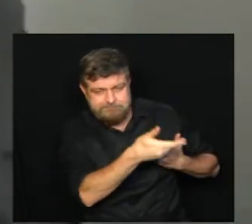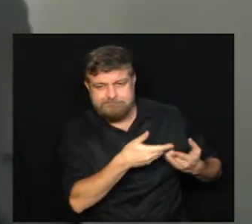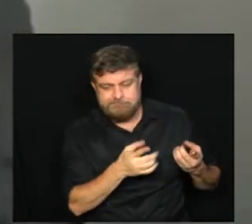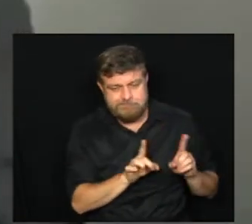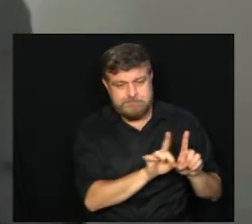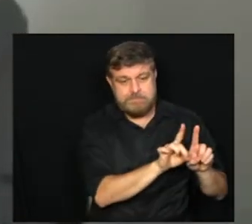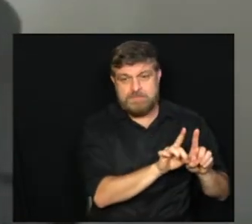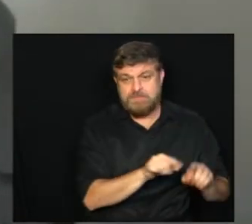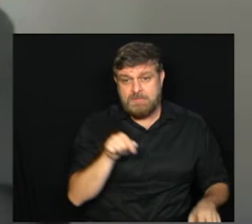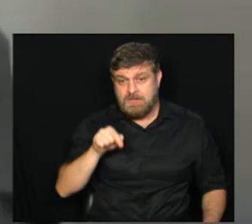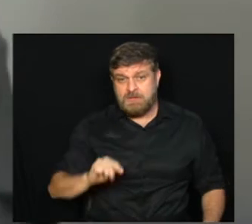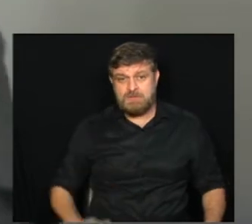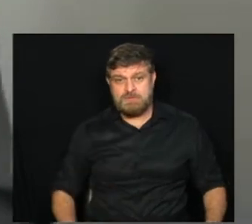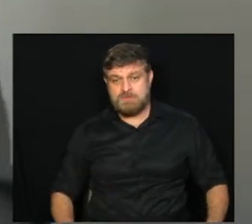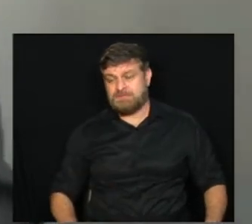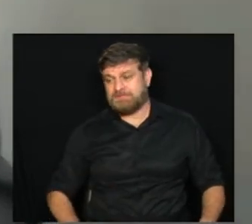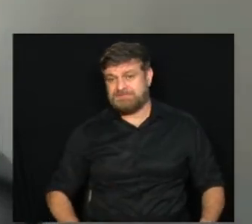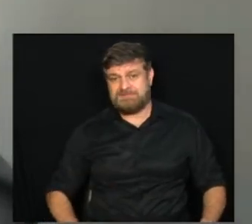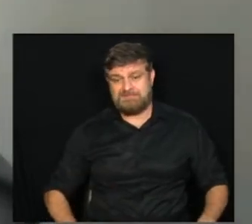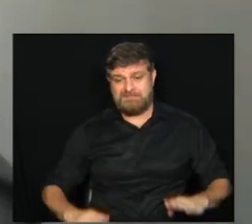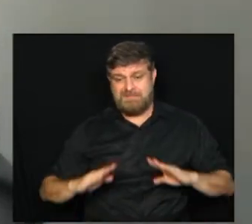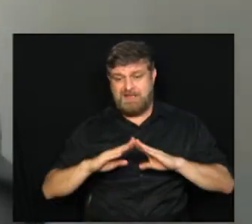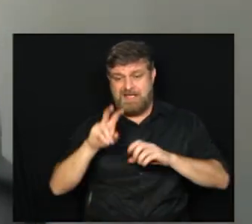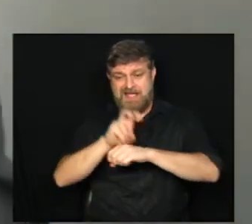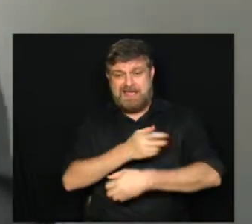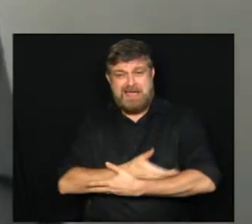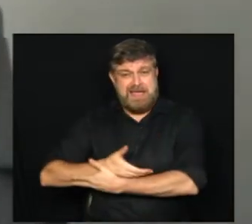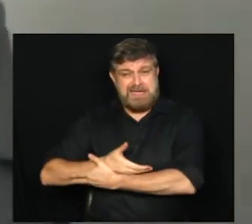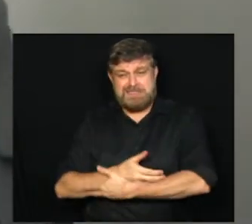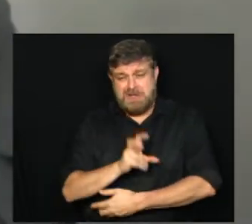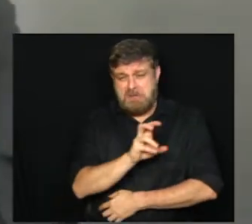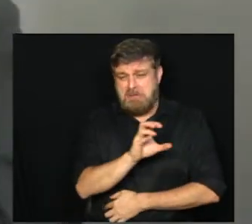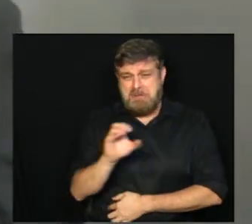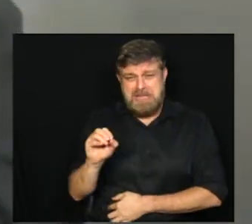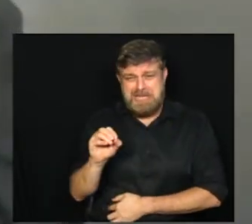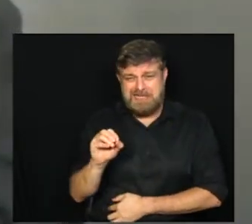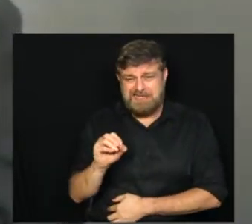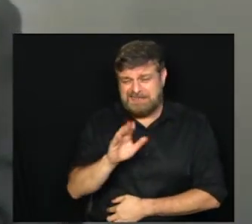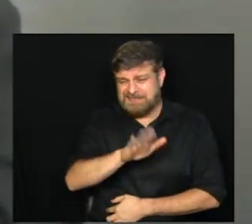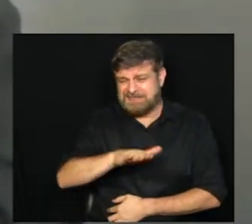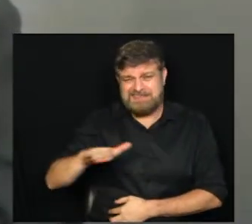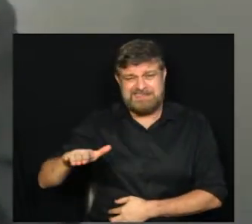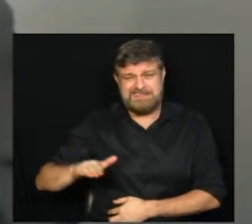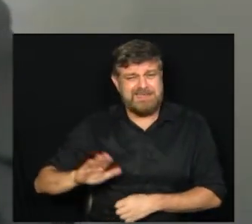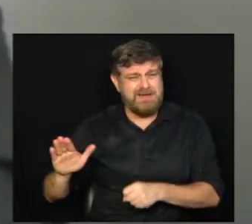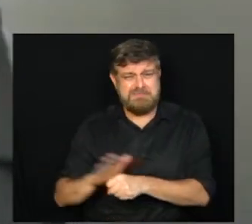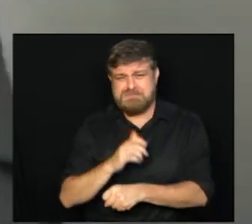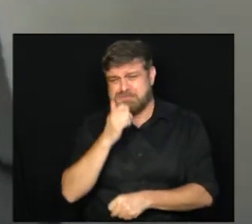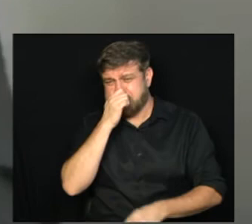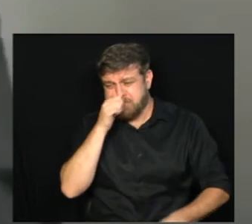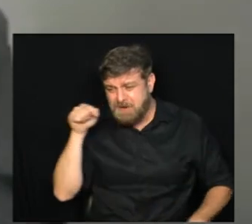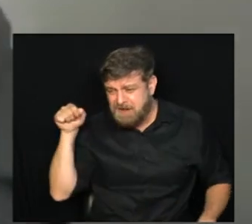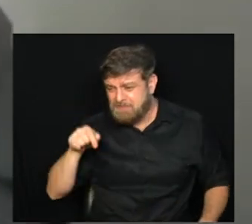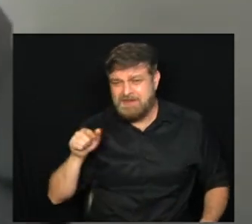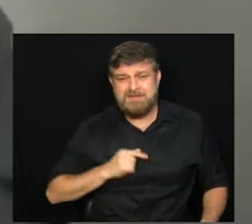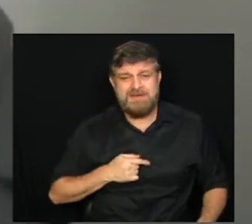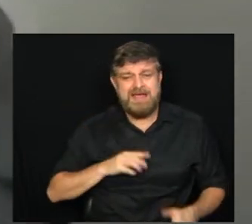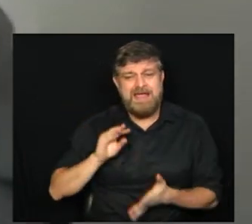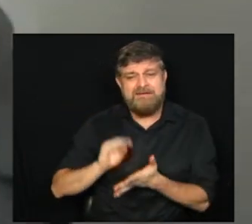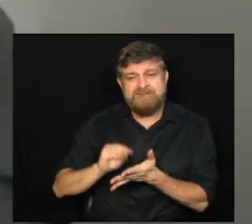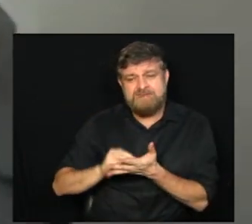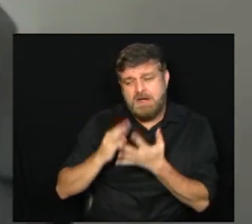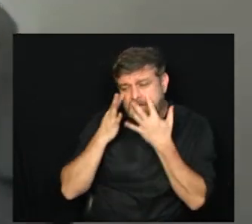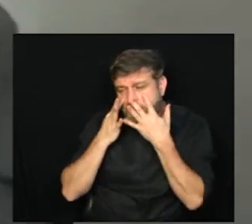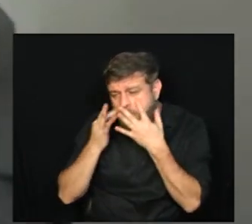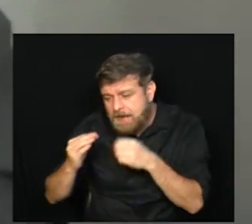Numa nave-mãe, com 500, 400 crianças, ela passa a ser um número. Mas ela não tem aquele olhar